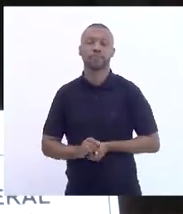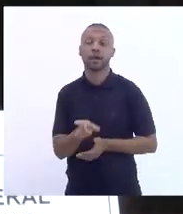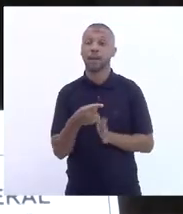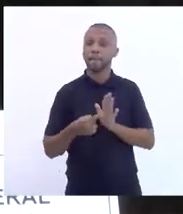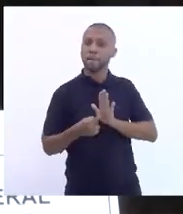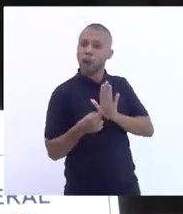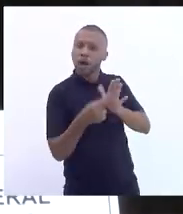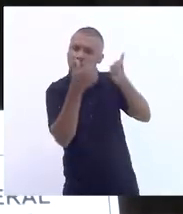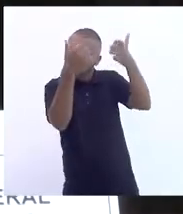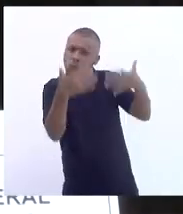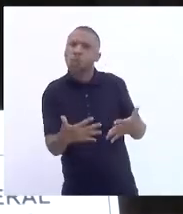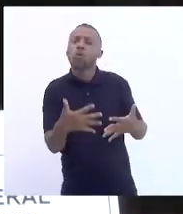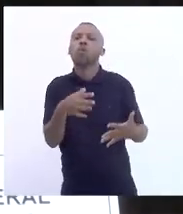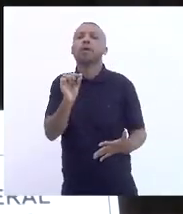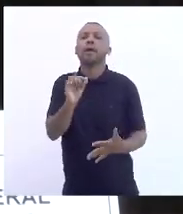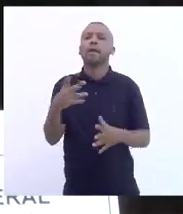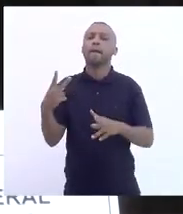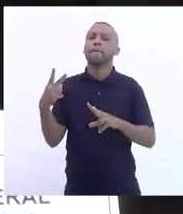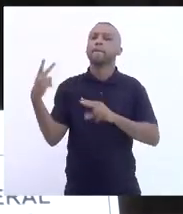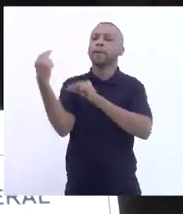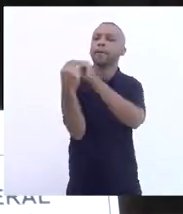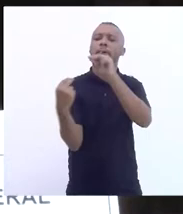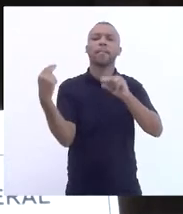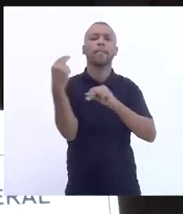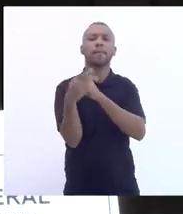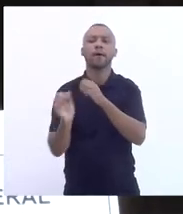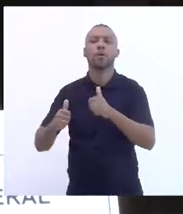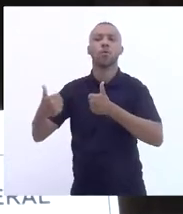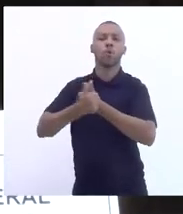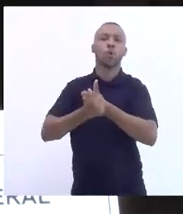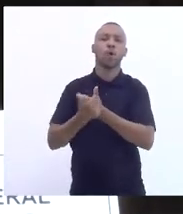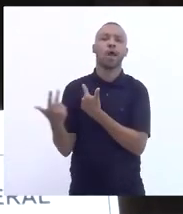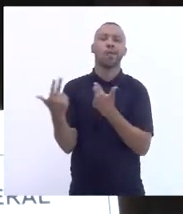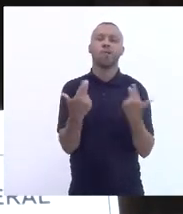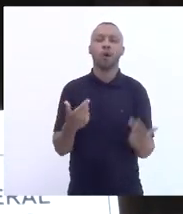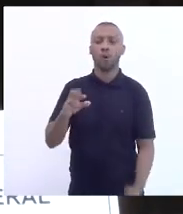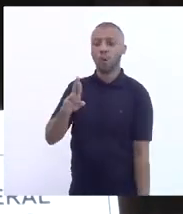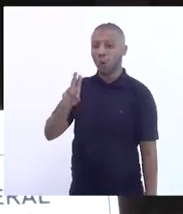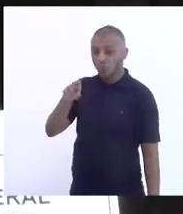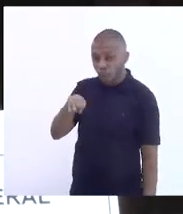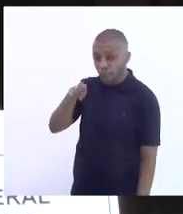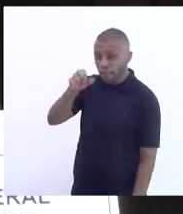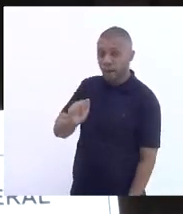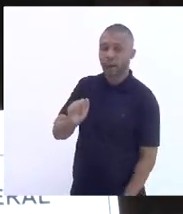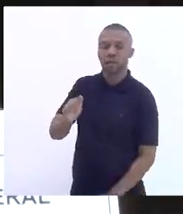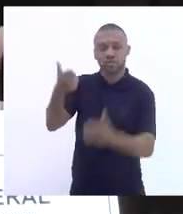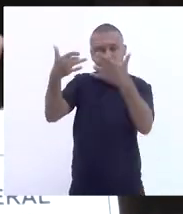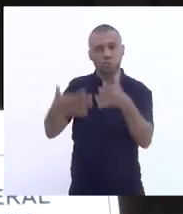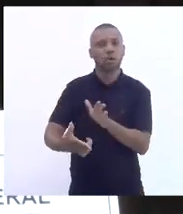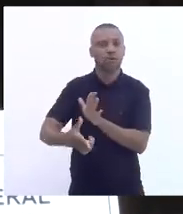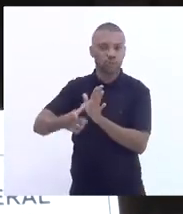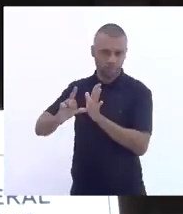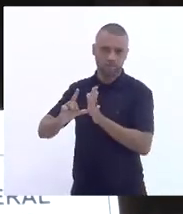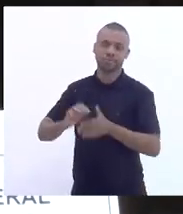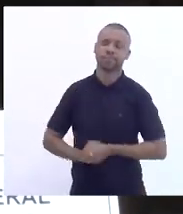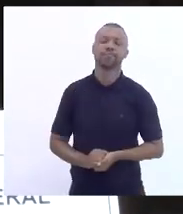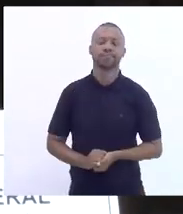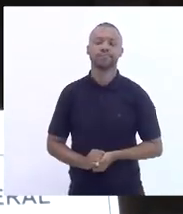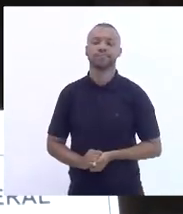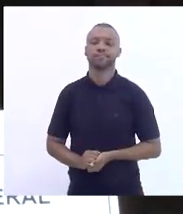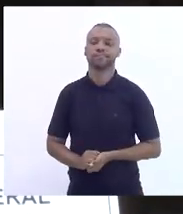expressam de fato as vozes que tem que ser ouvidas como rumba disse priorizados olha eu acho que